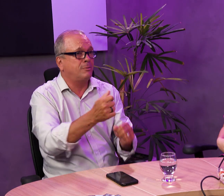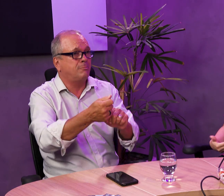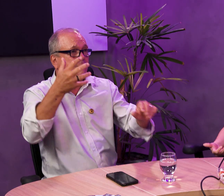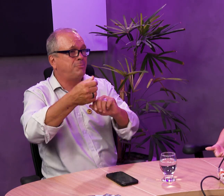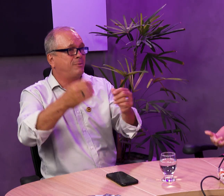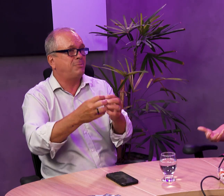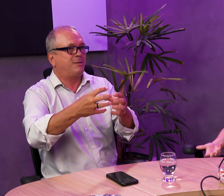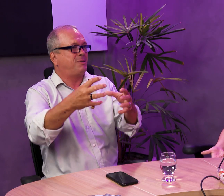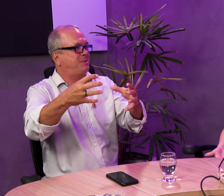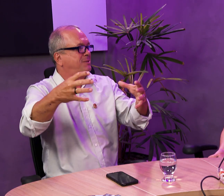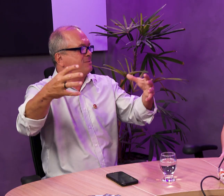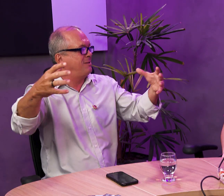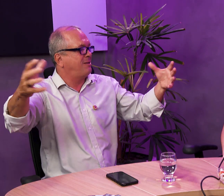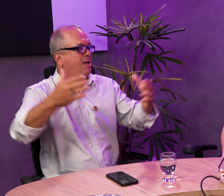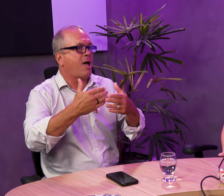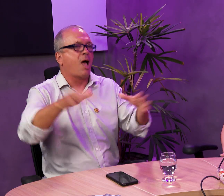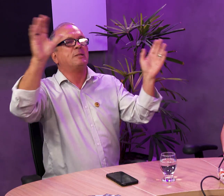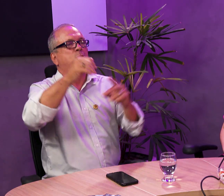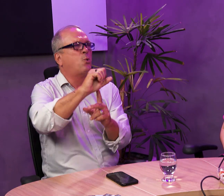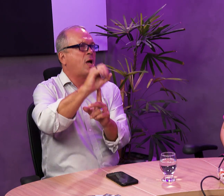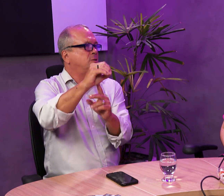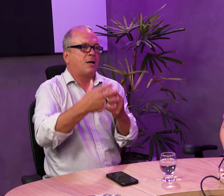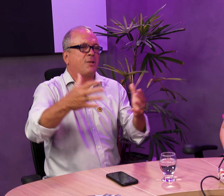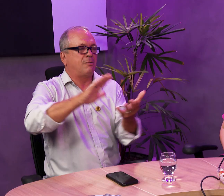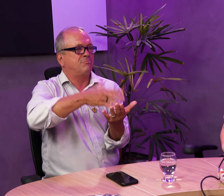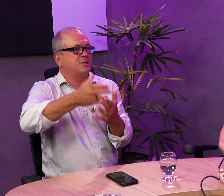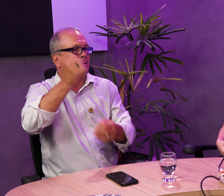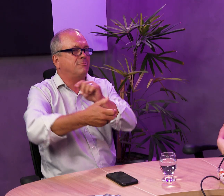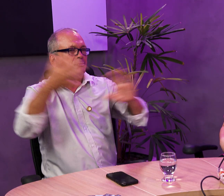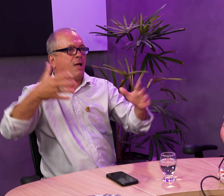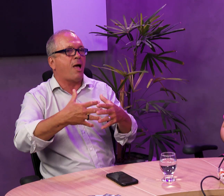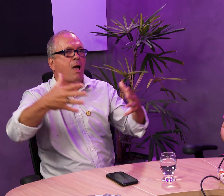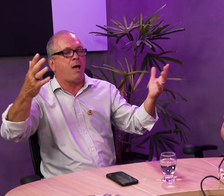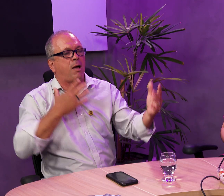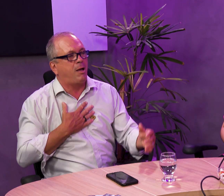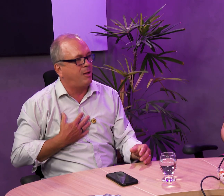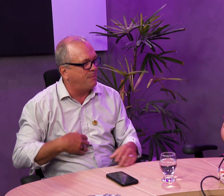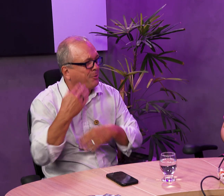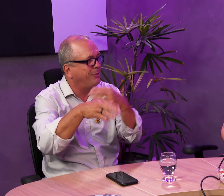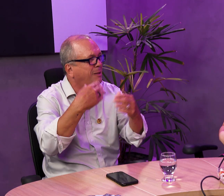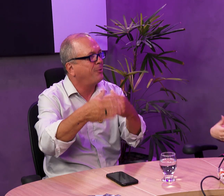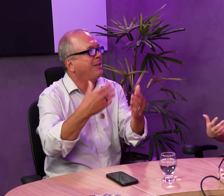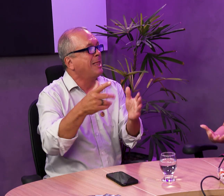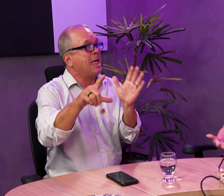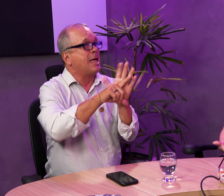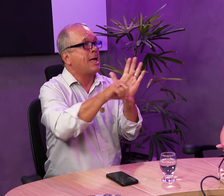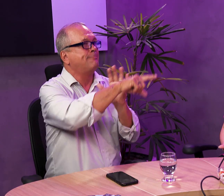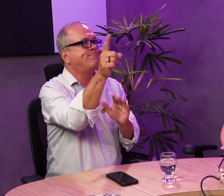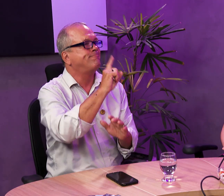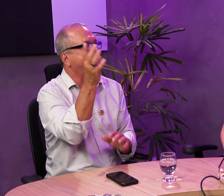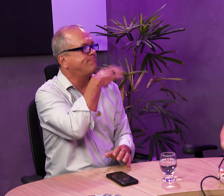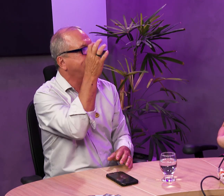professores, né, não tinham acesso à língua brasileira de sinais. Então, a gente vê um grande avanço e hoje eu fico